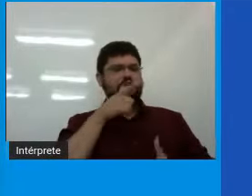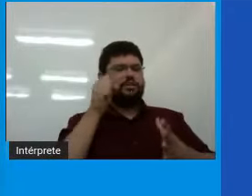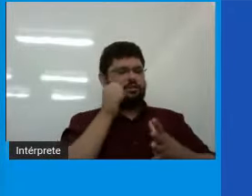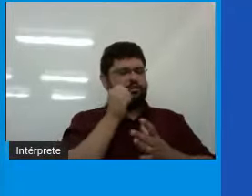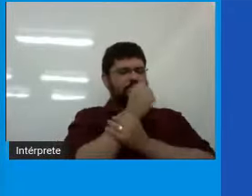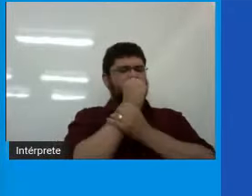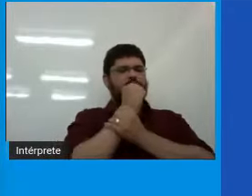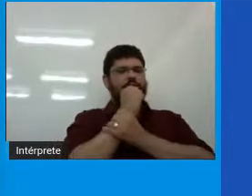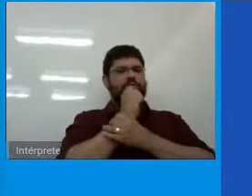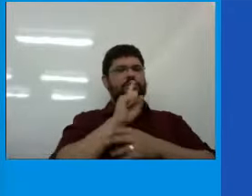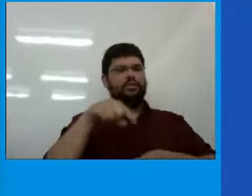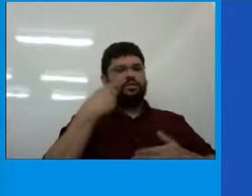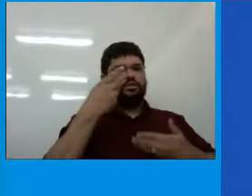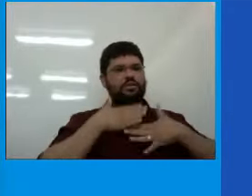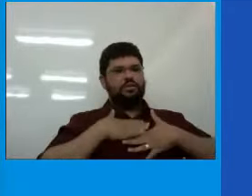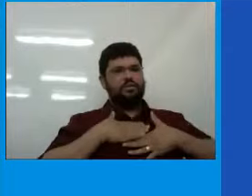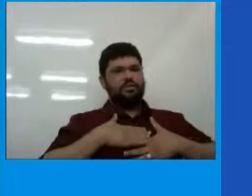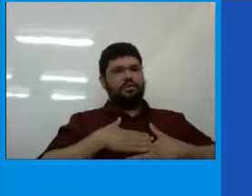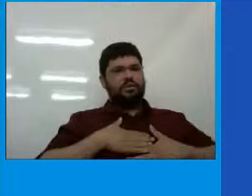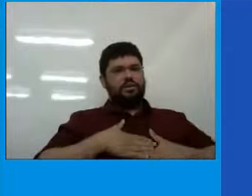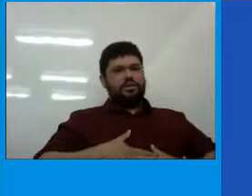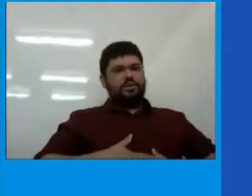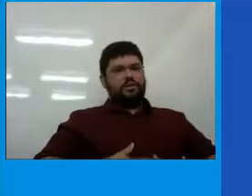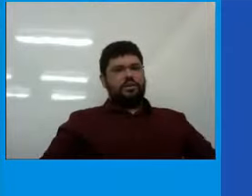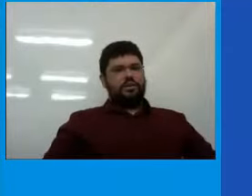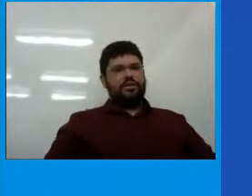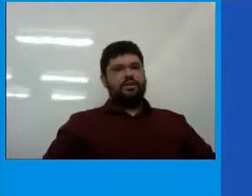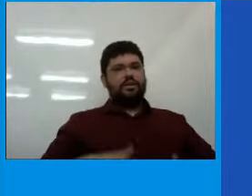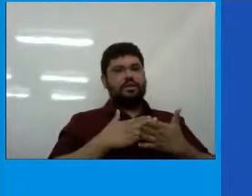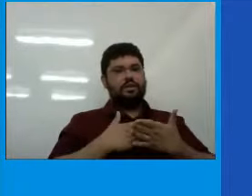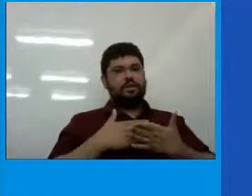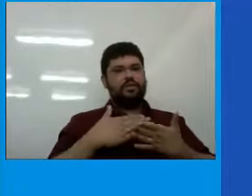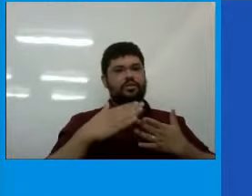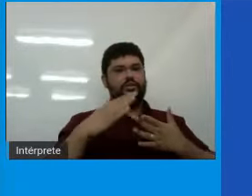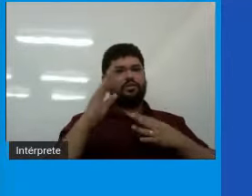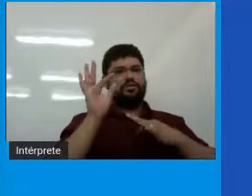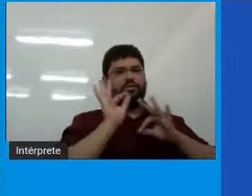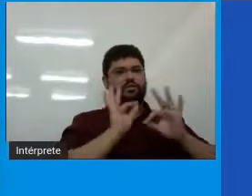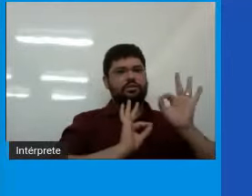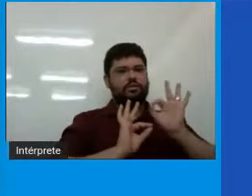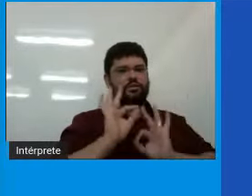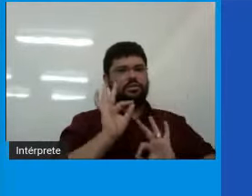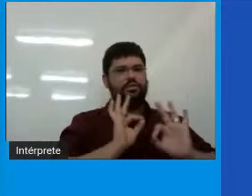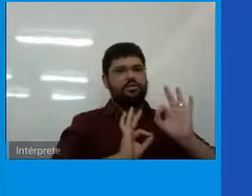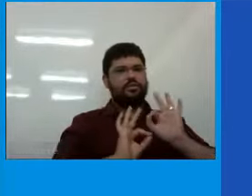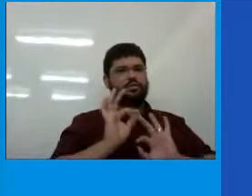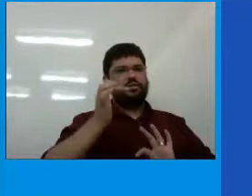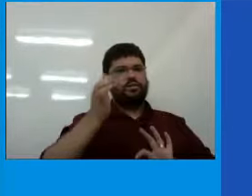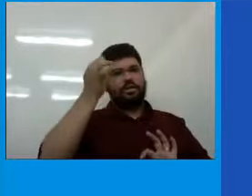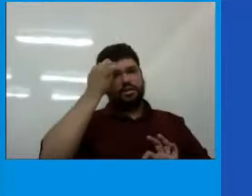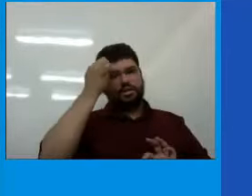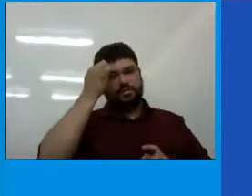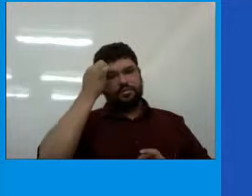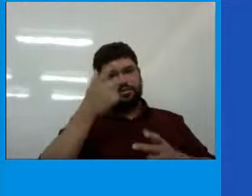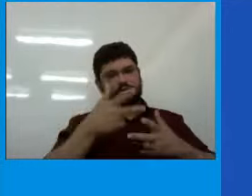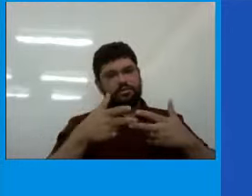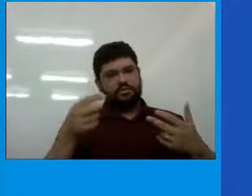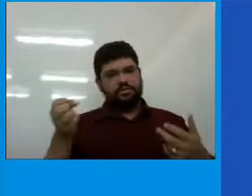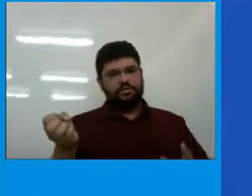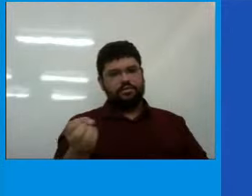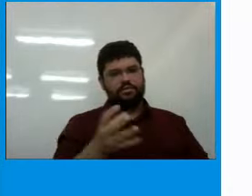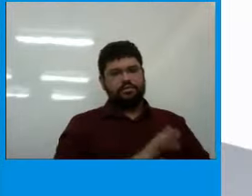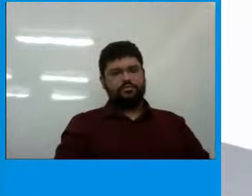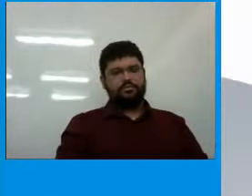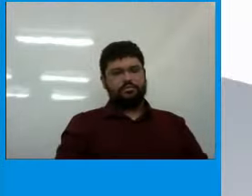você ganha tranquilidade e você começa a ousar. Né, a começar a inserir novos recursos dentro do próprio